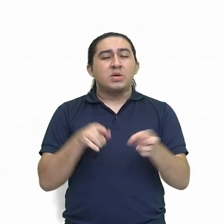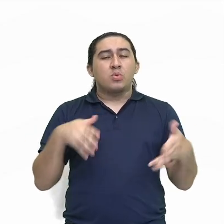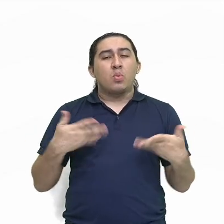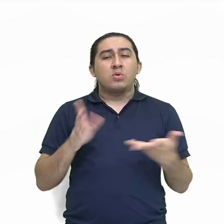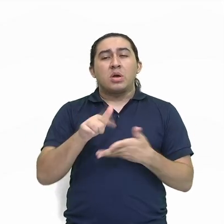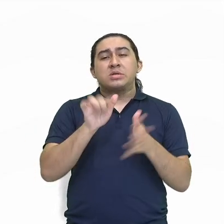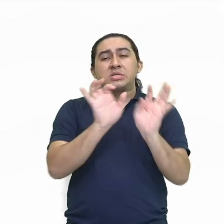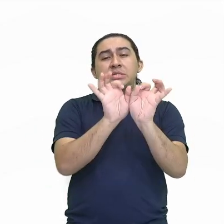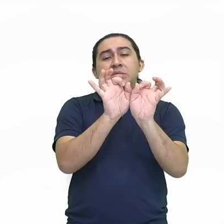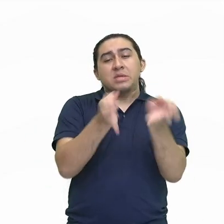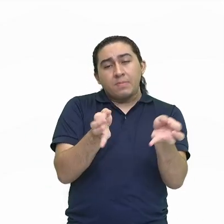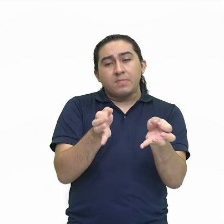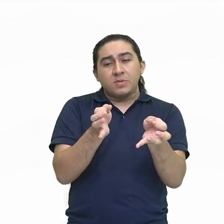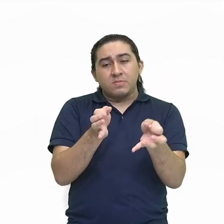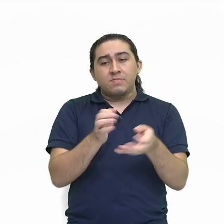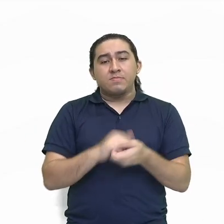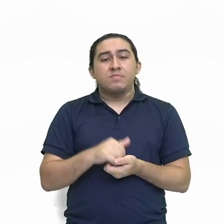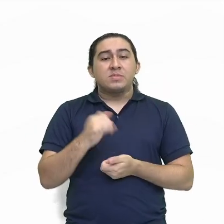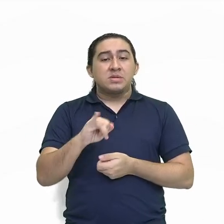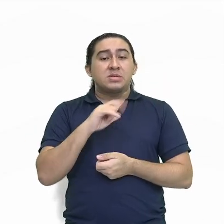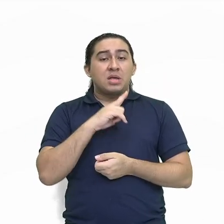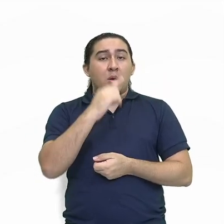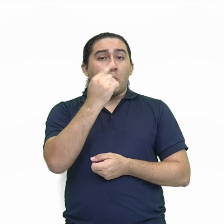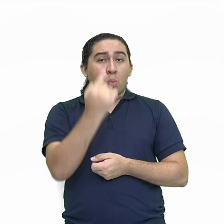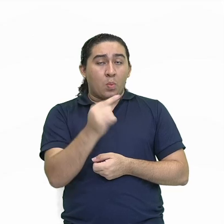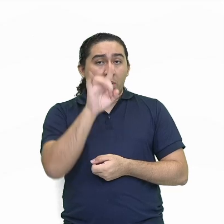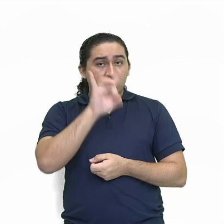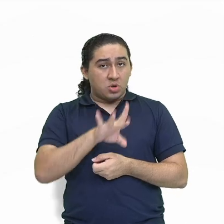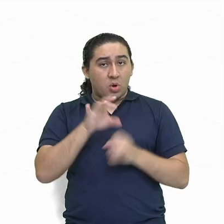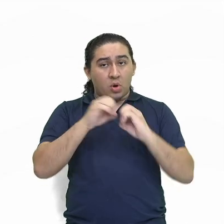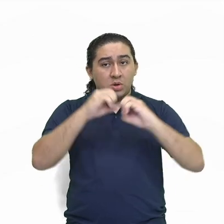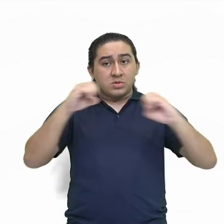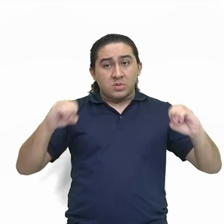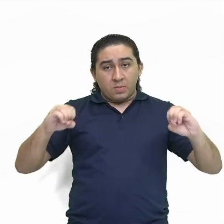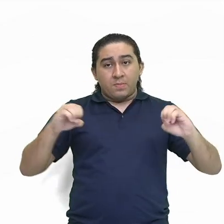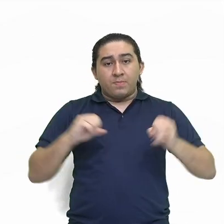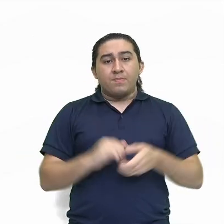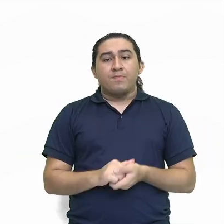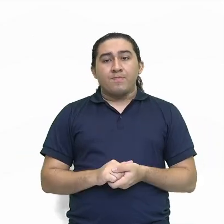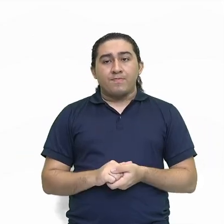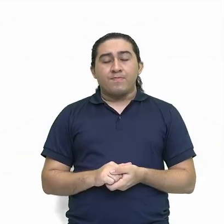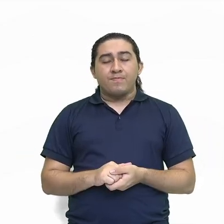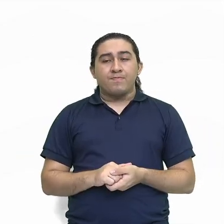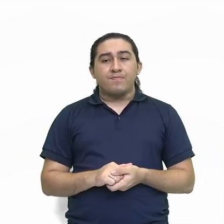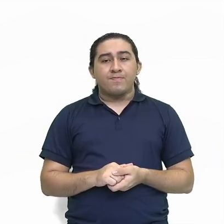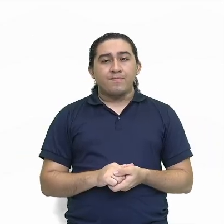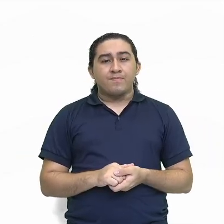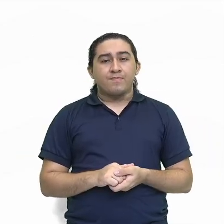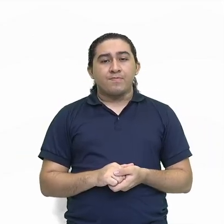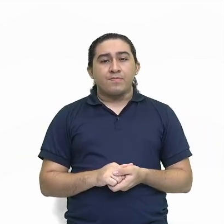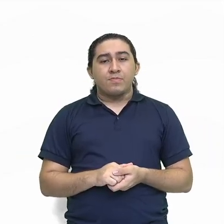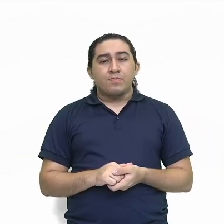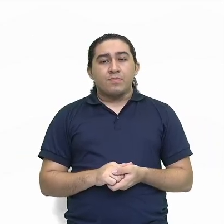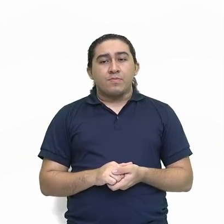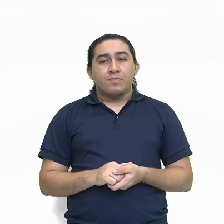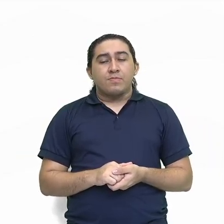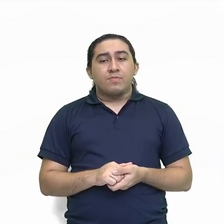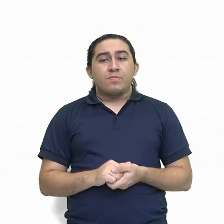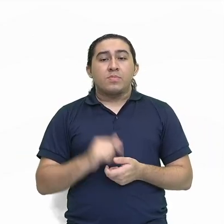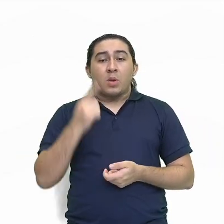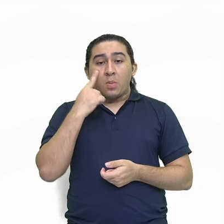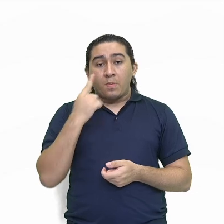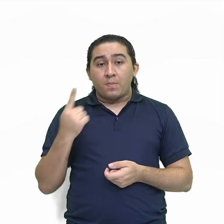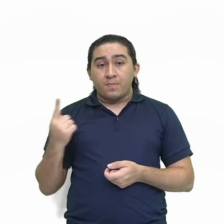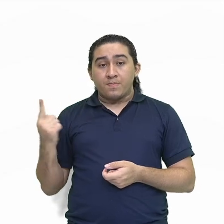é simples? Quando é formado por apenas uma oração. Composto, quando é formado por mais de